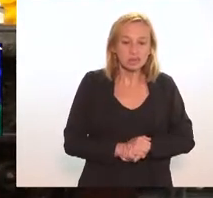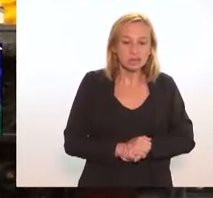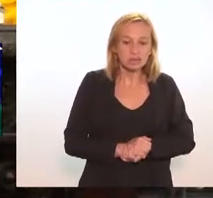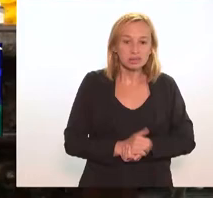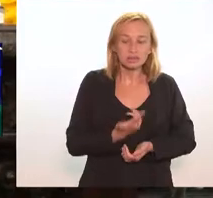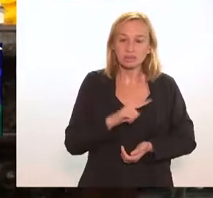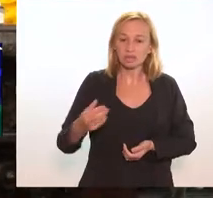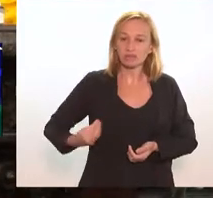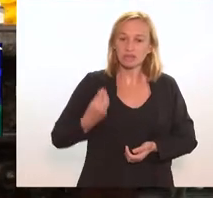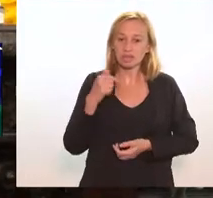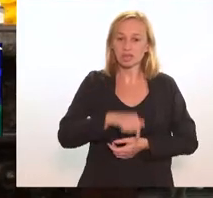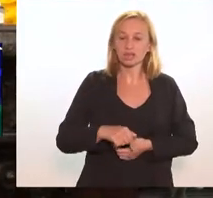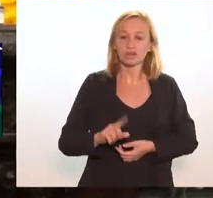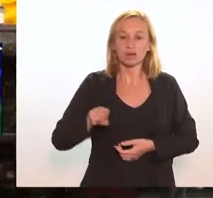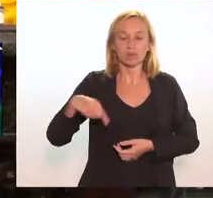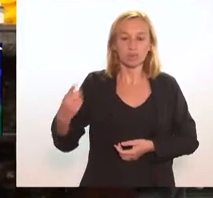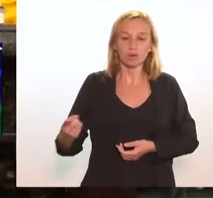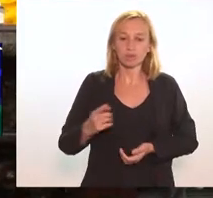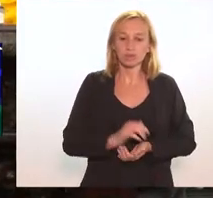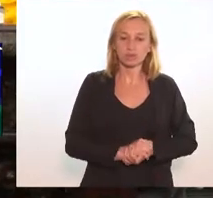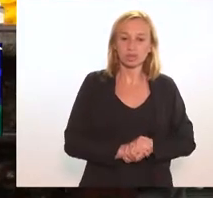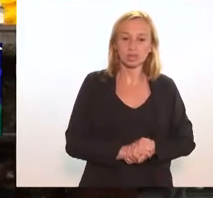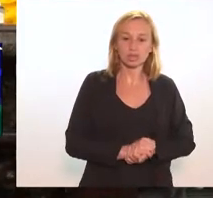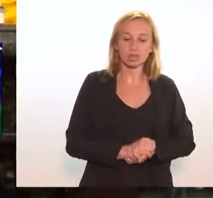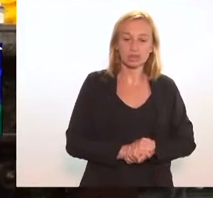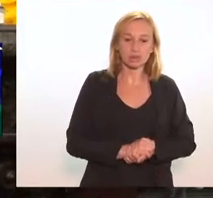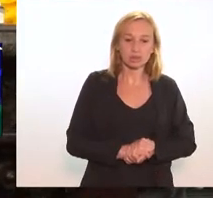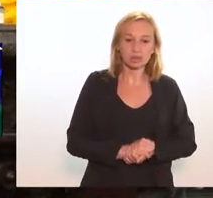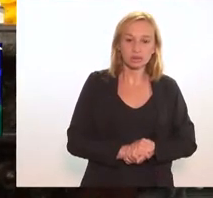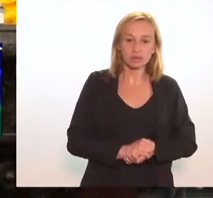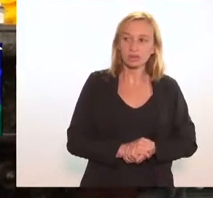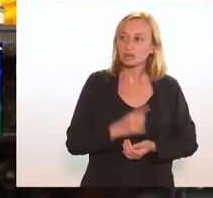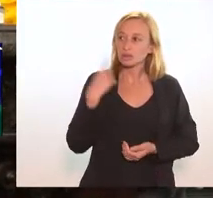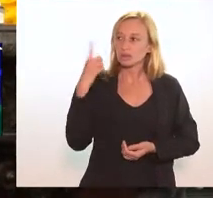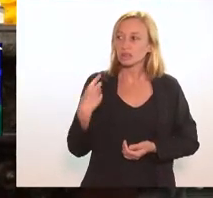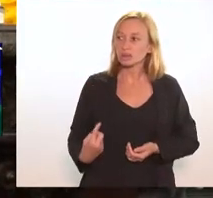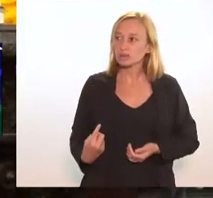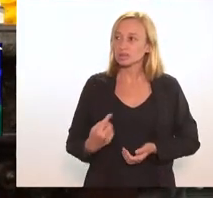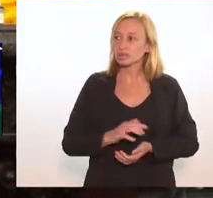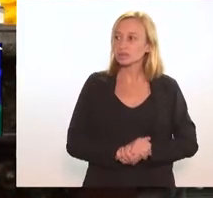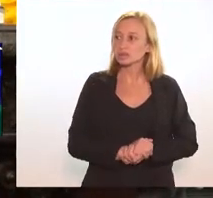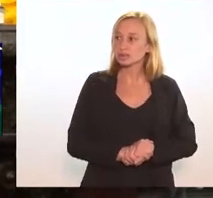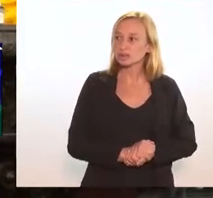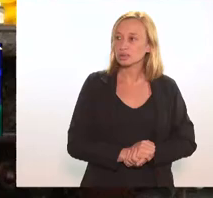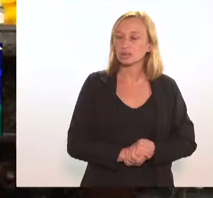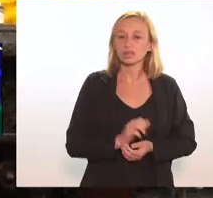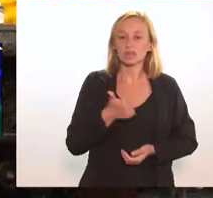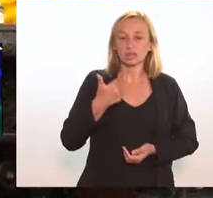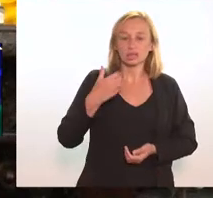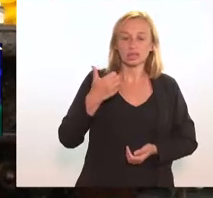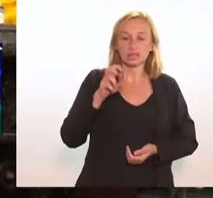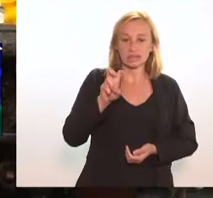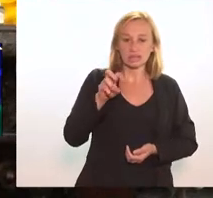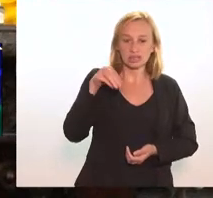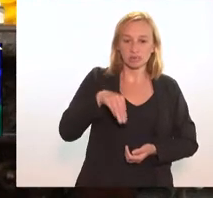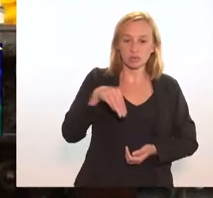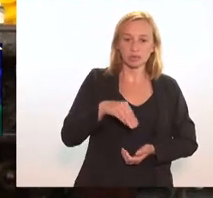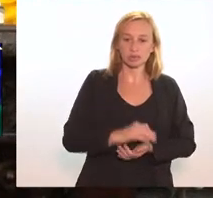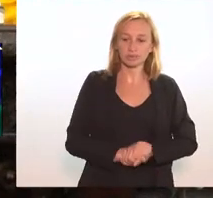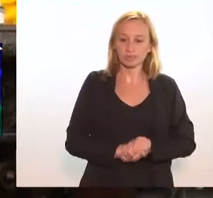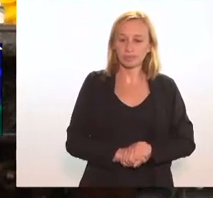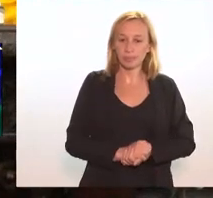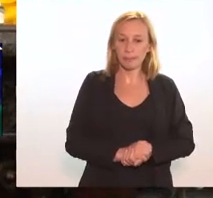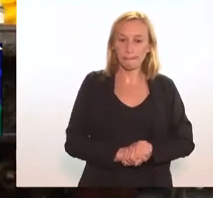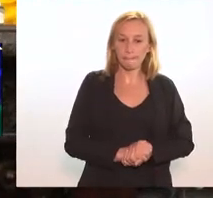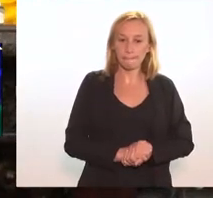Não se encontrando presente, próximo orador inscrito é a nova deputada Dani Monteiro. Vossa Excelência dispõe de 5 minutos.